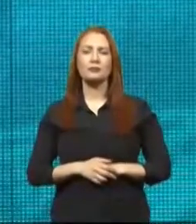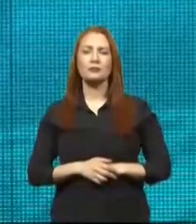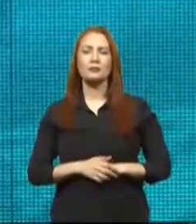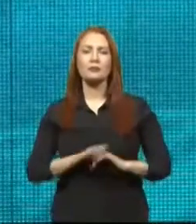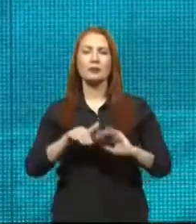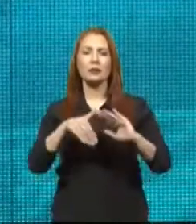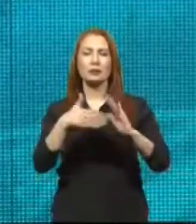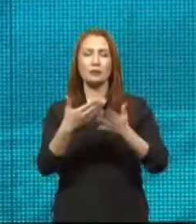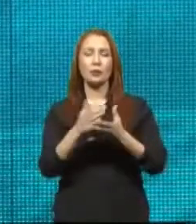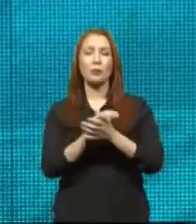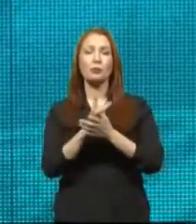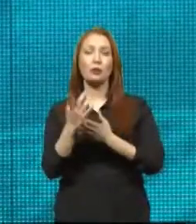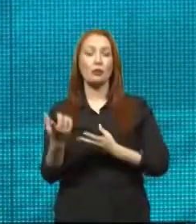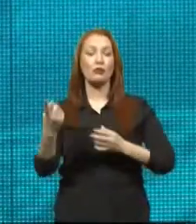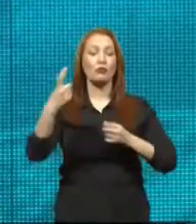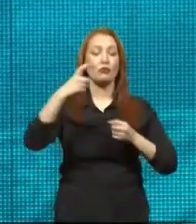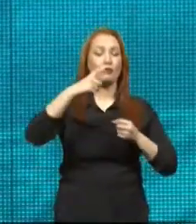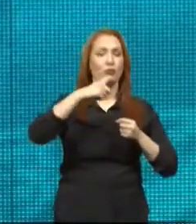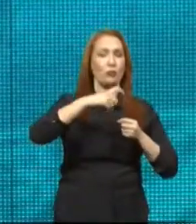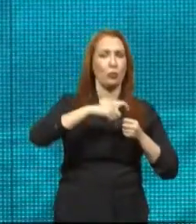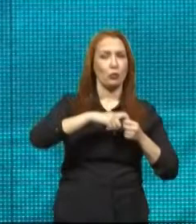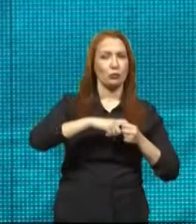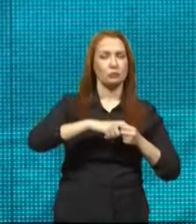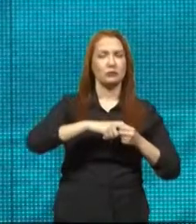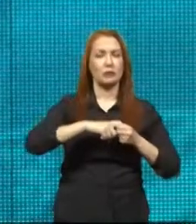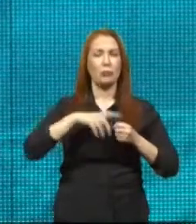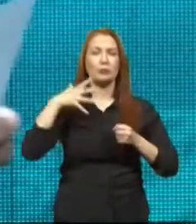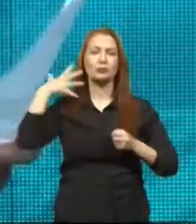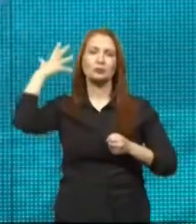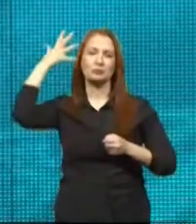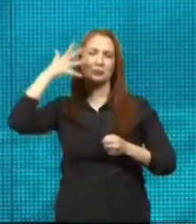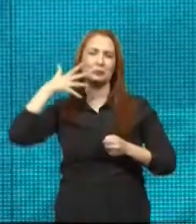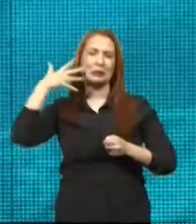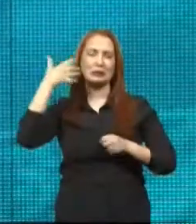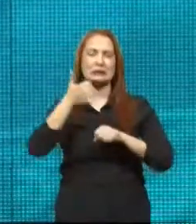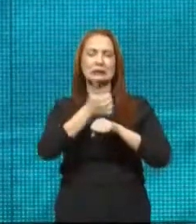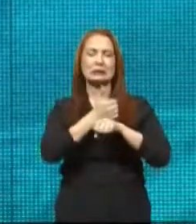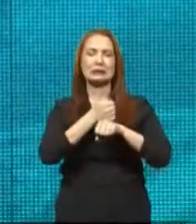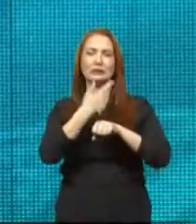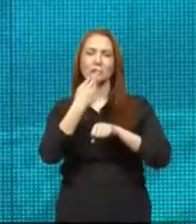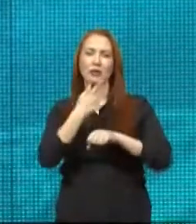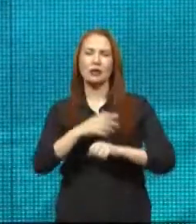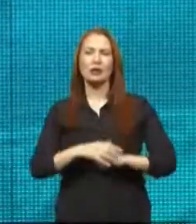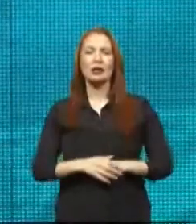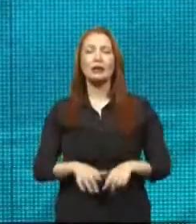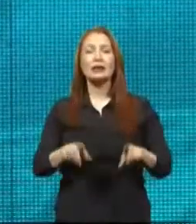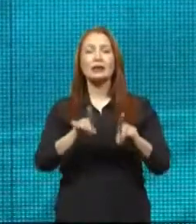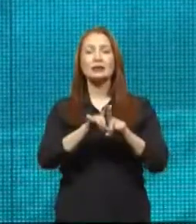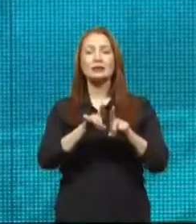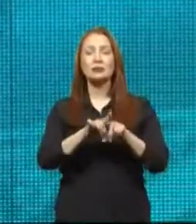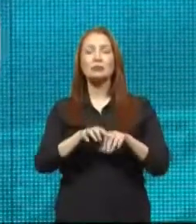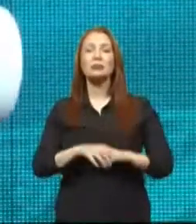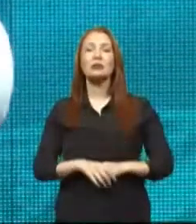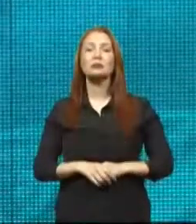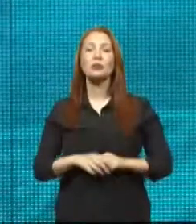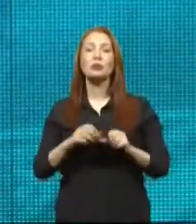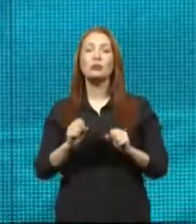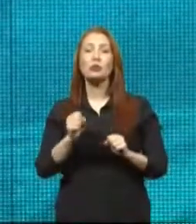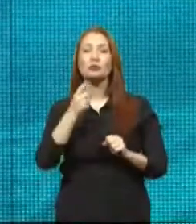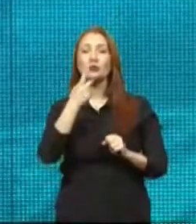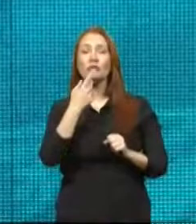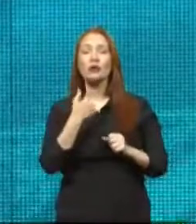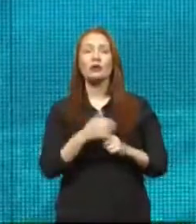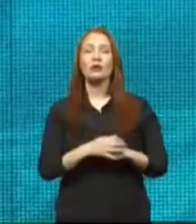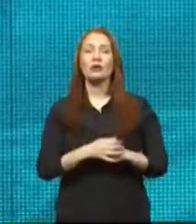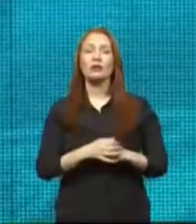nossos painelistas, para que eles possam, então, fazer uso da palavra